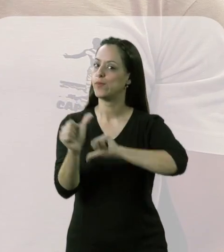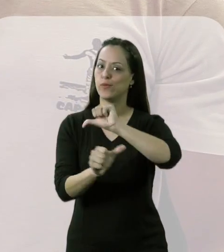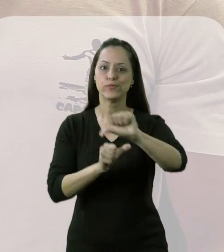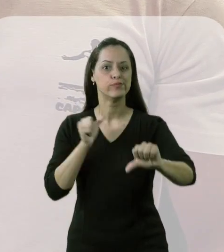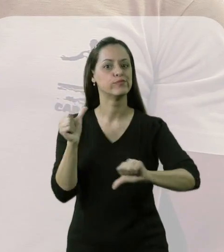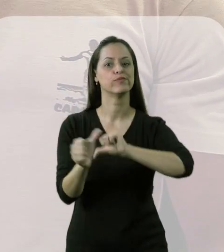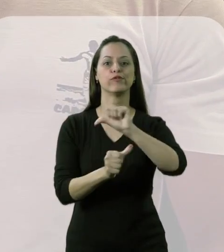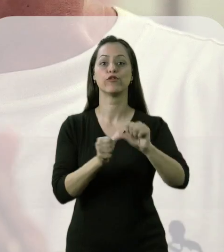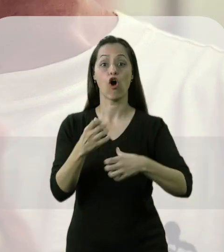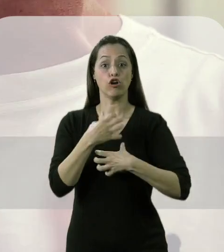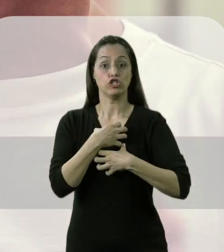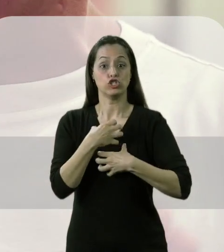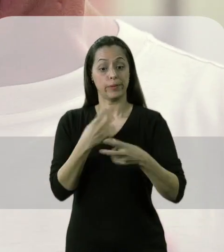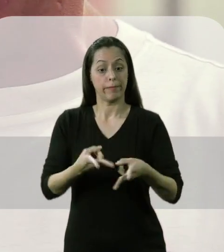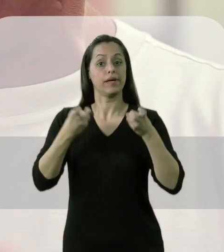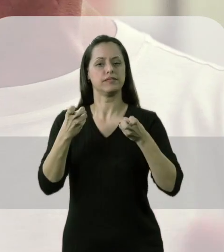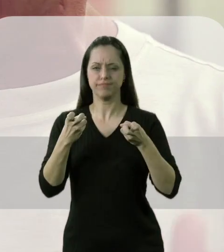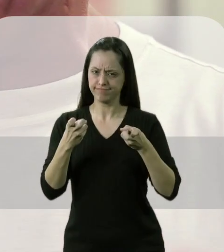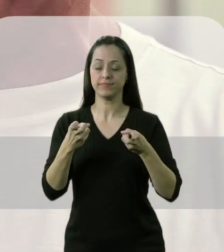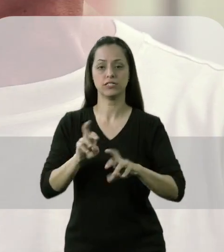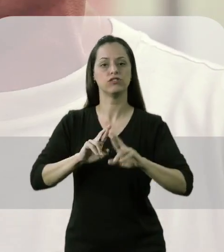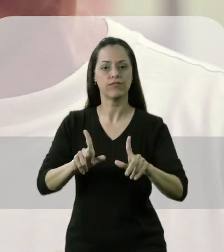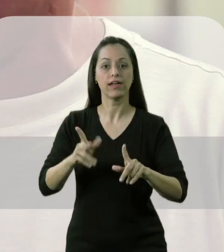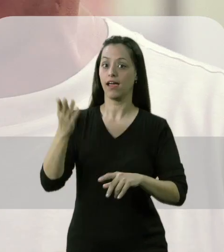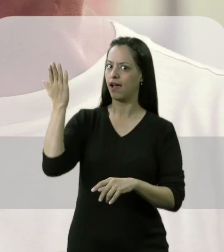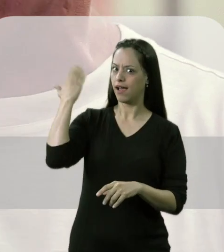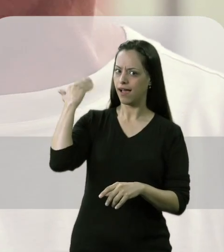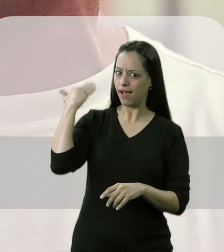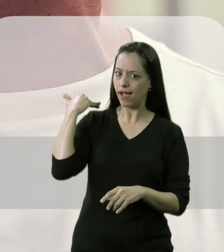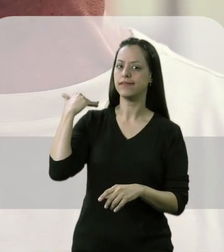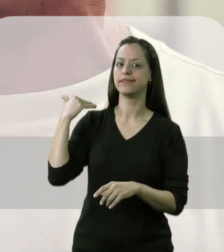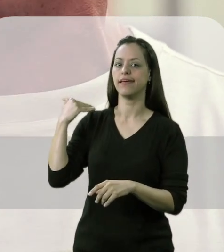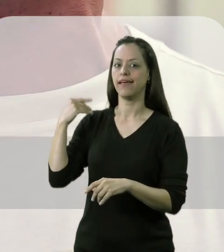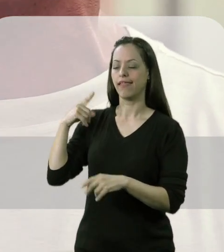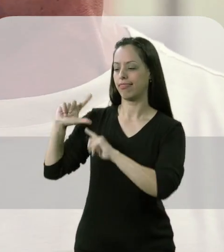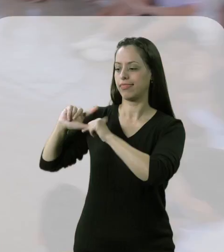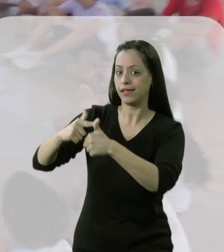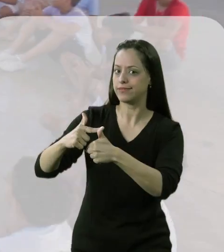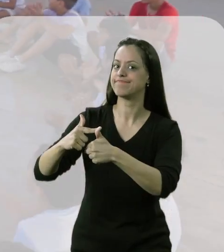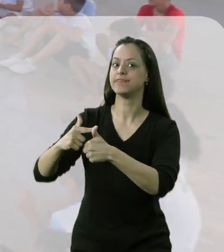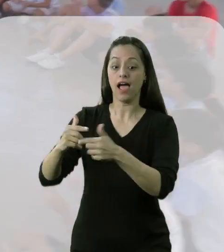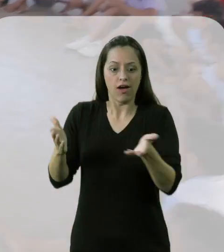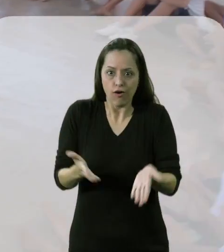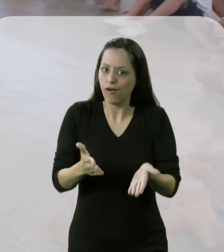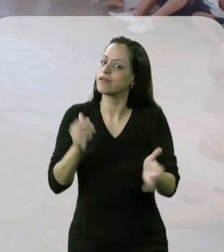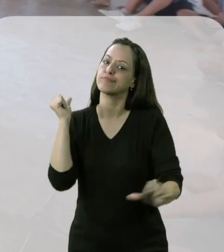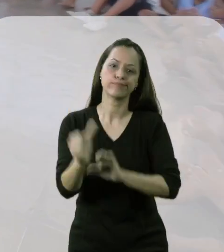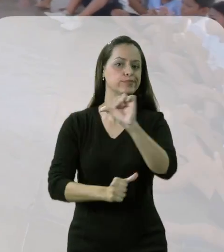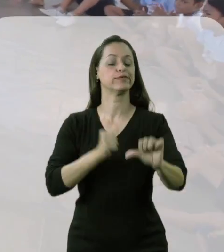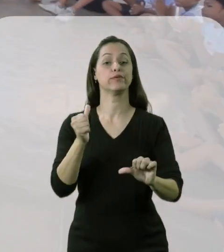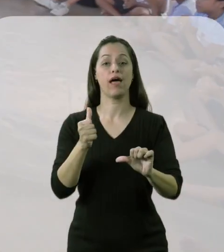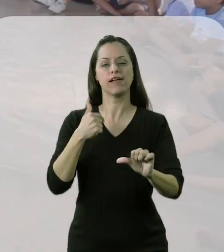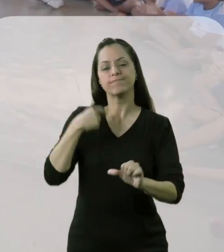o significado dela. É diferente, era uma roda que eu fazia totalmente diferente do que a roda, de como a roda é feita hoje.